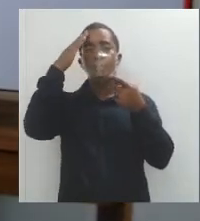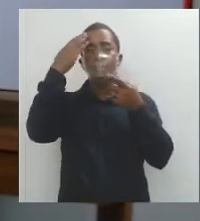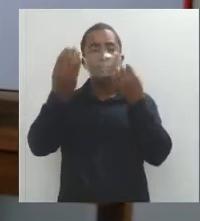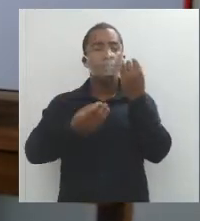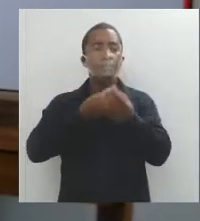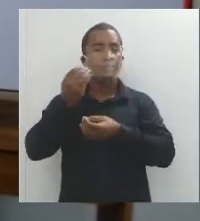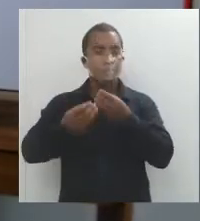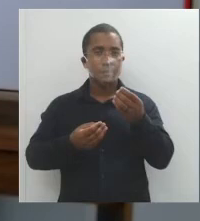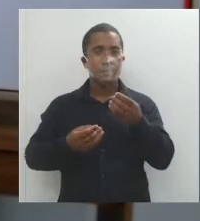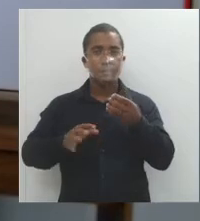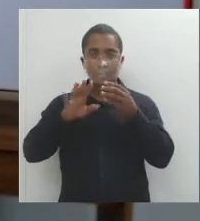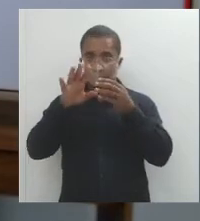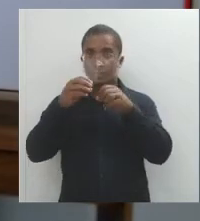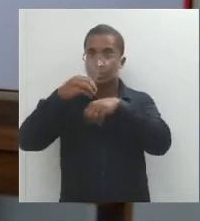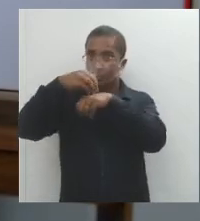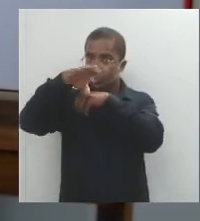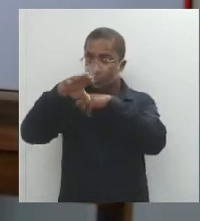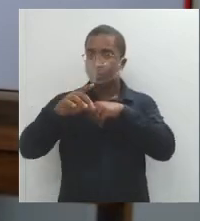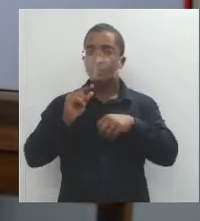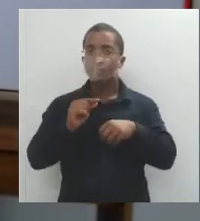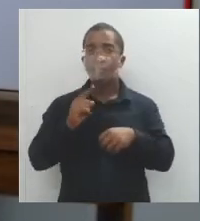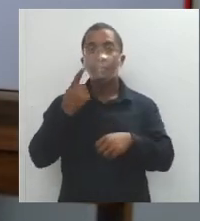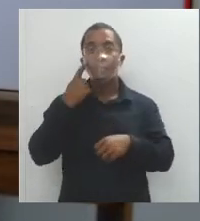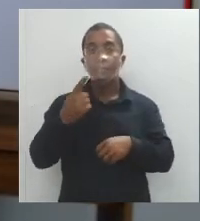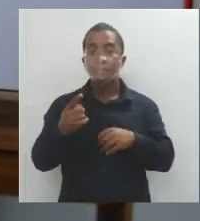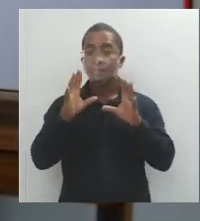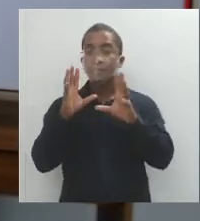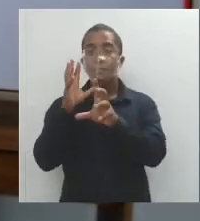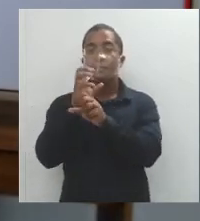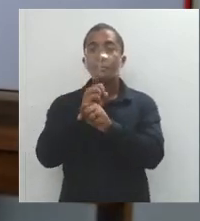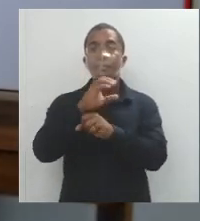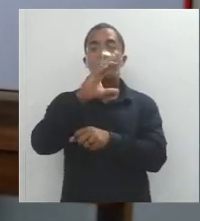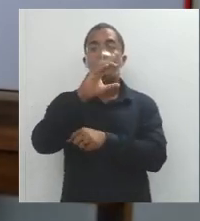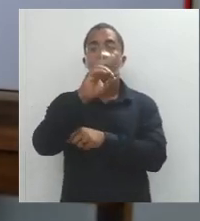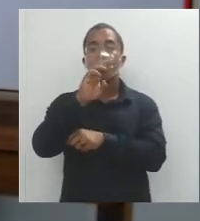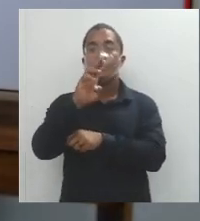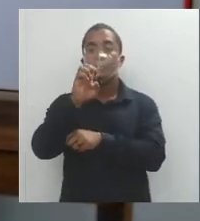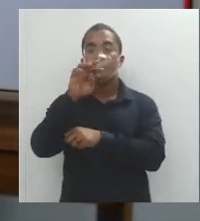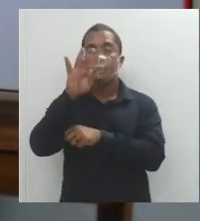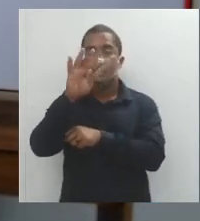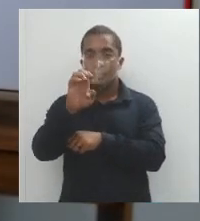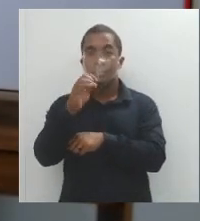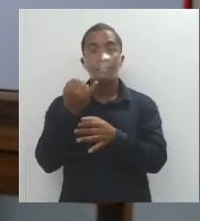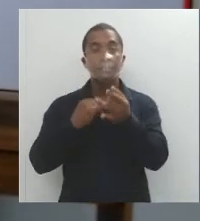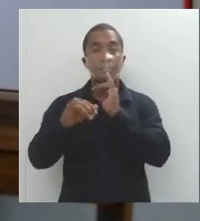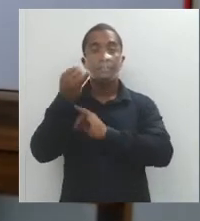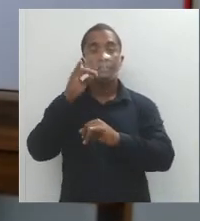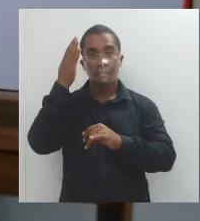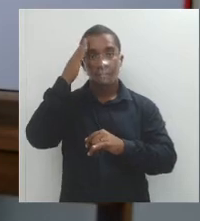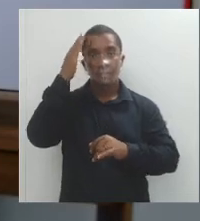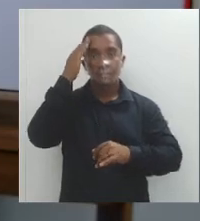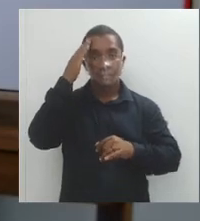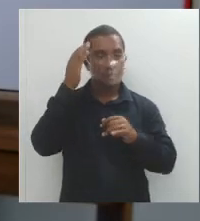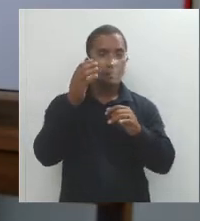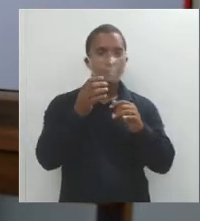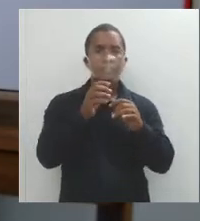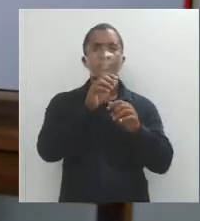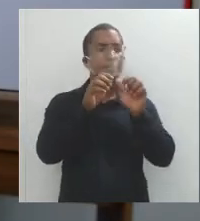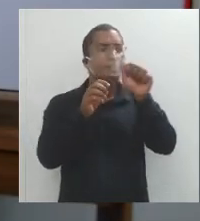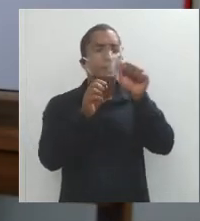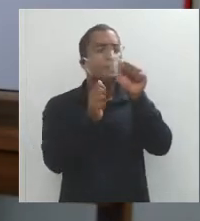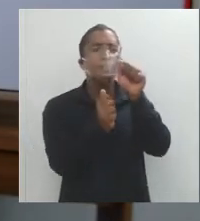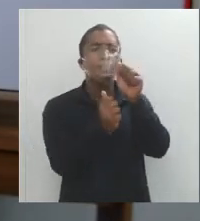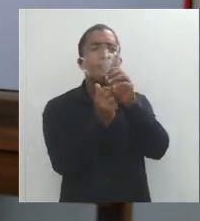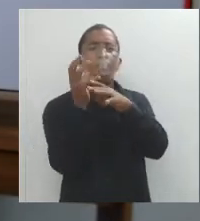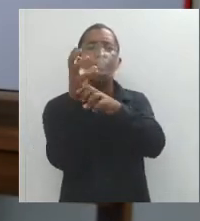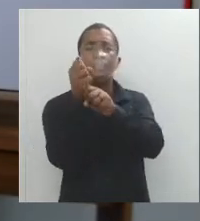é: calcule a corrente elétrica. Se você souber a quantidade de amperes, acabou-se.